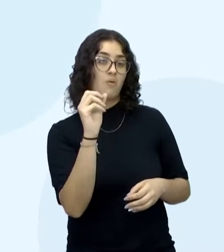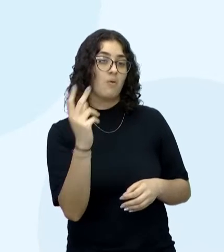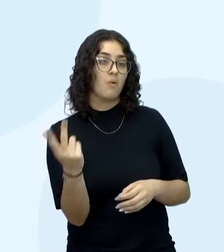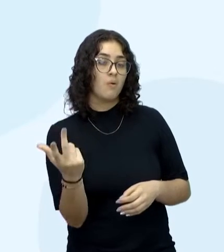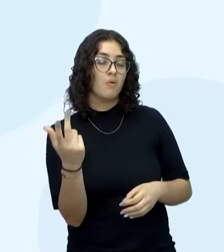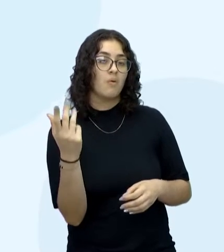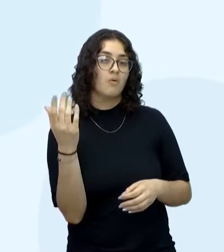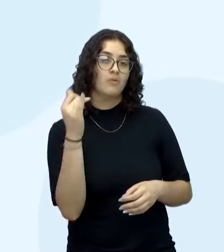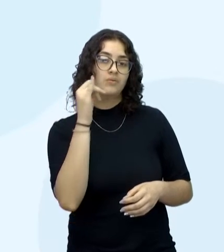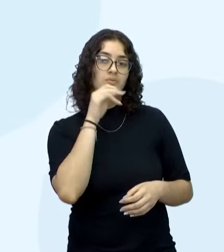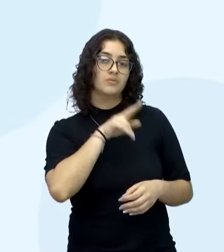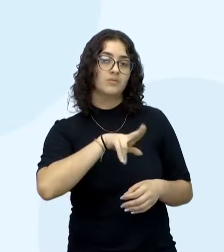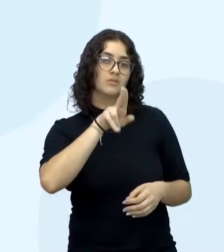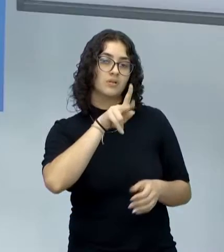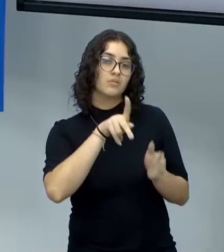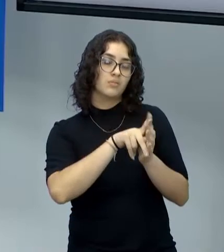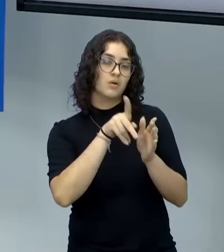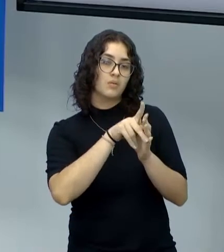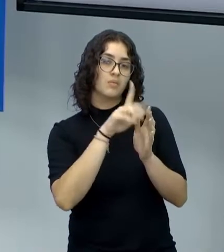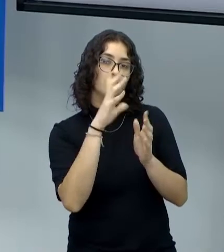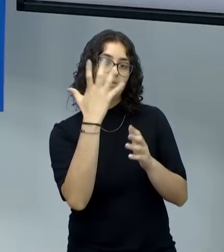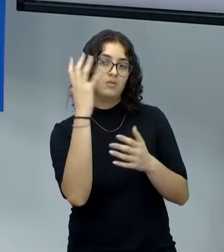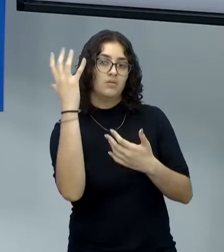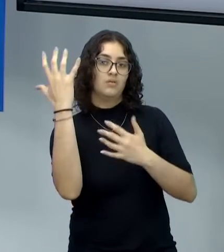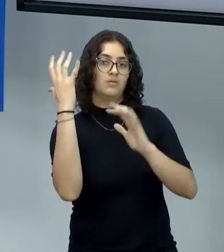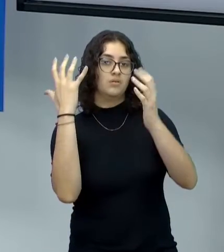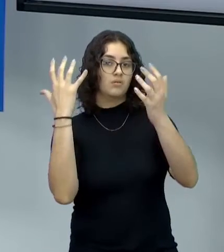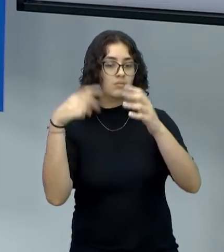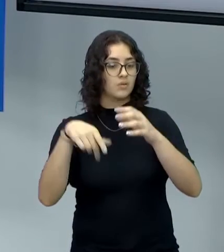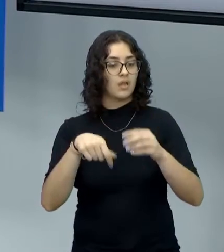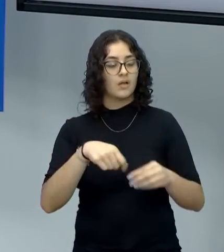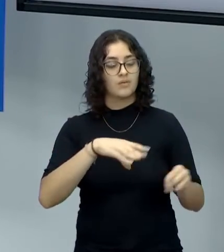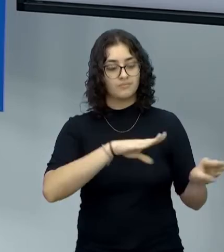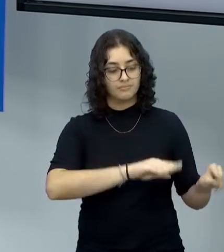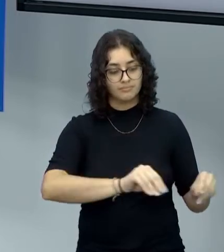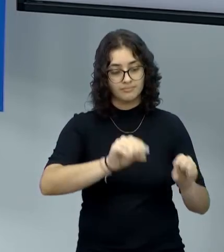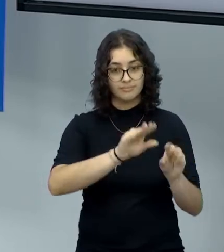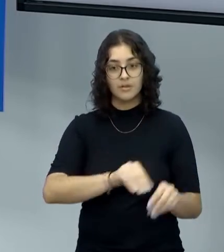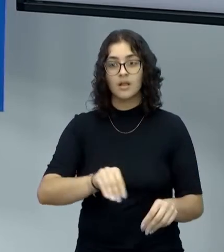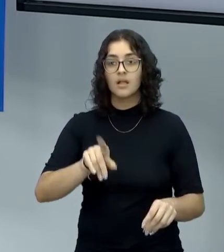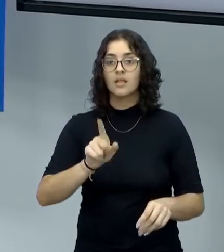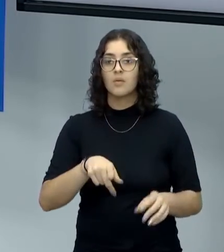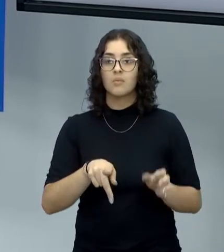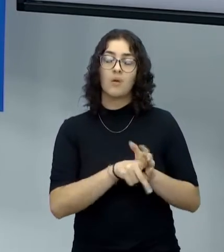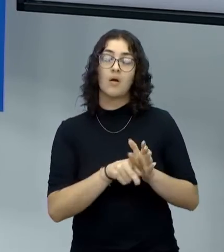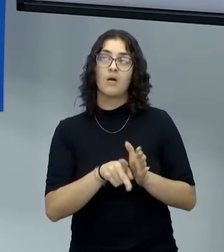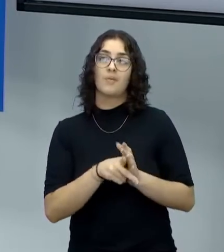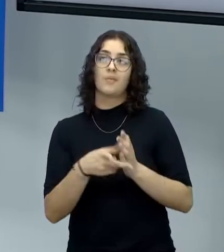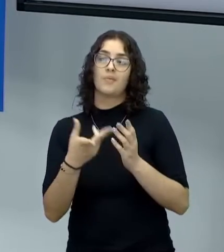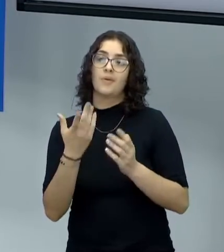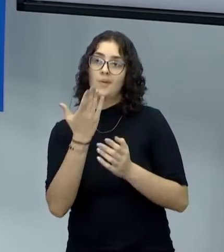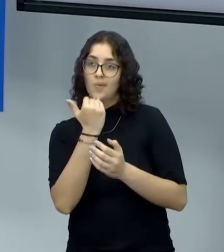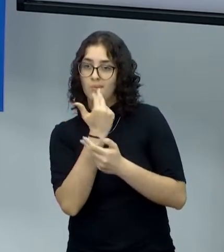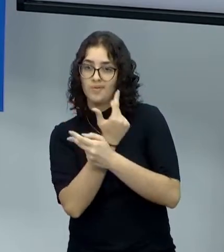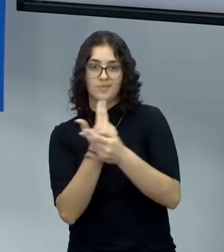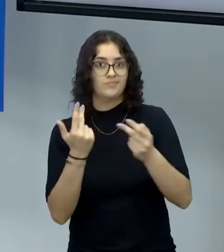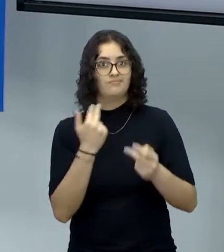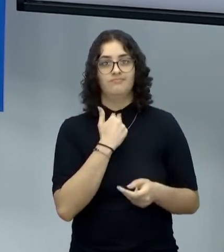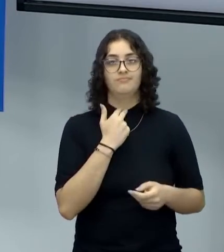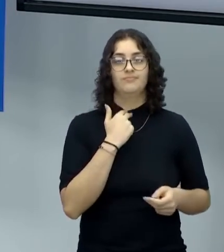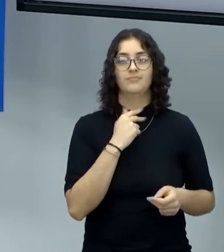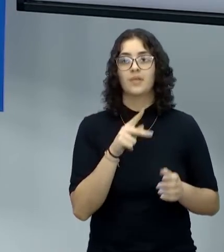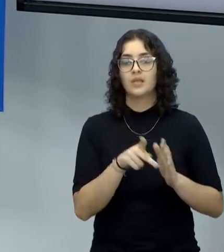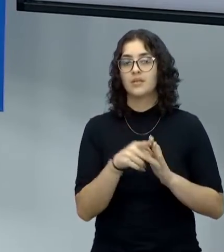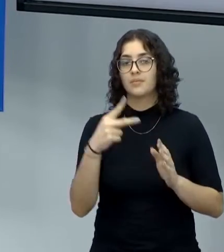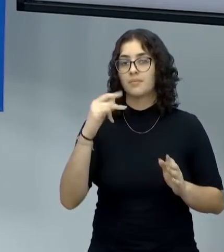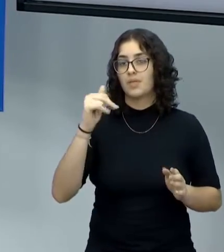adubação em reflorestamento, né? Reflorestamento de pinos, por exemplo. Tá? Não em produção rural de alimentos, em reflorestamento de